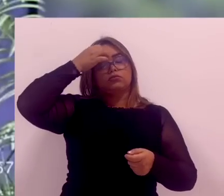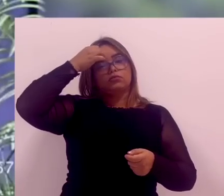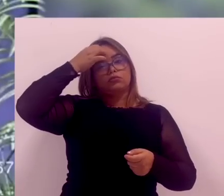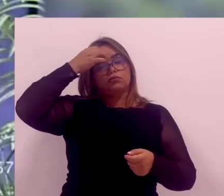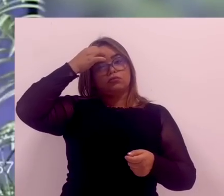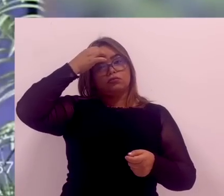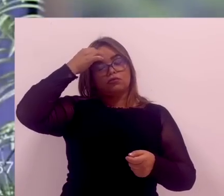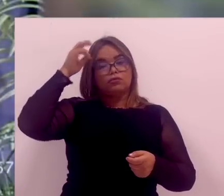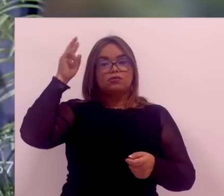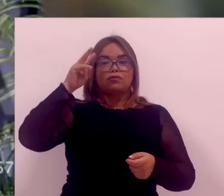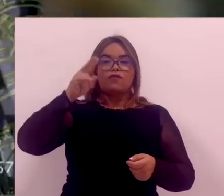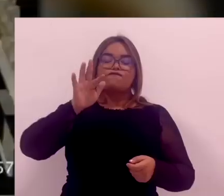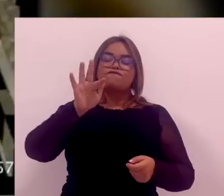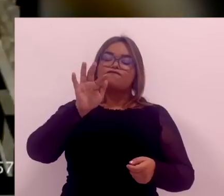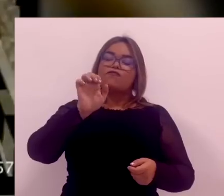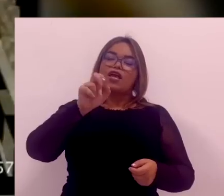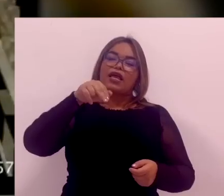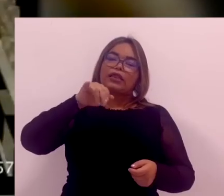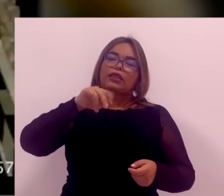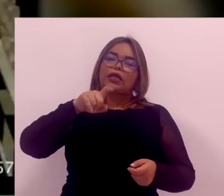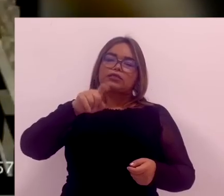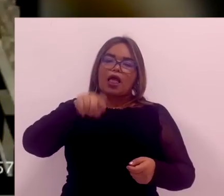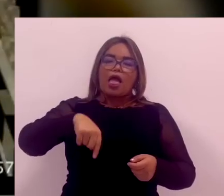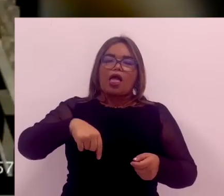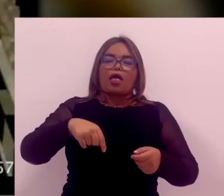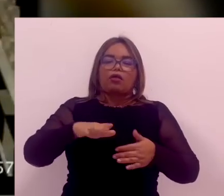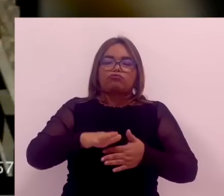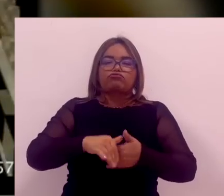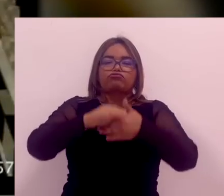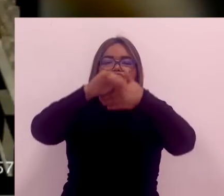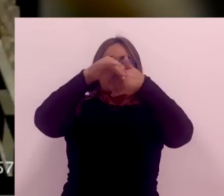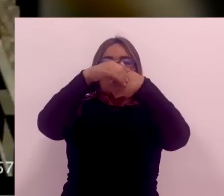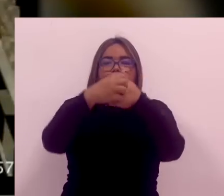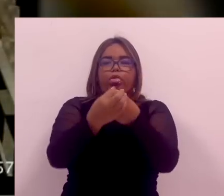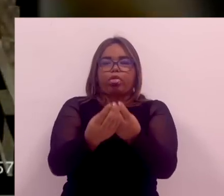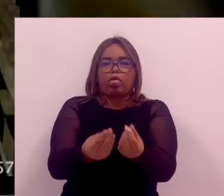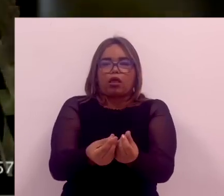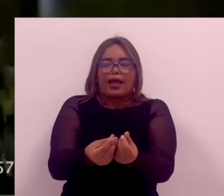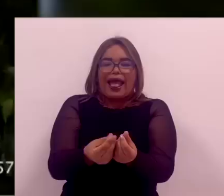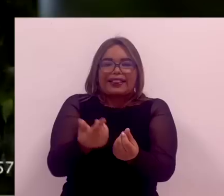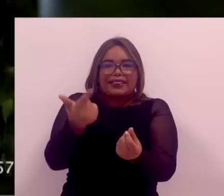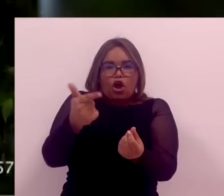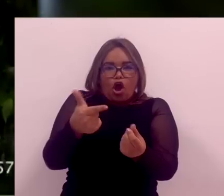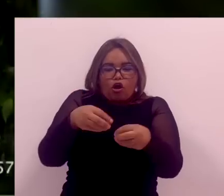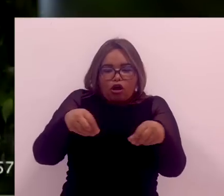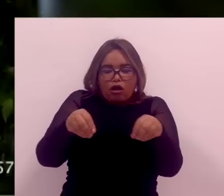caos. O símbolo que eles usam é a fênix levantando-se das cinzas.